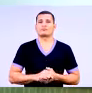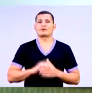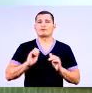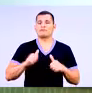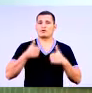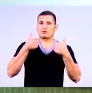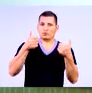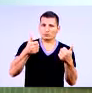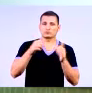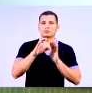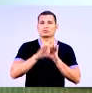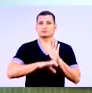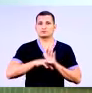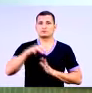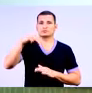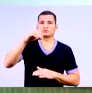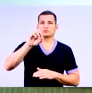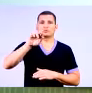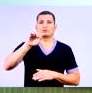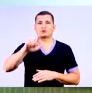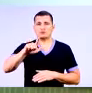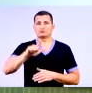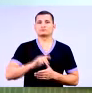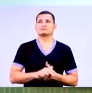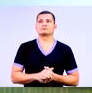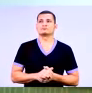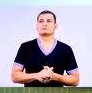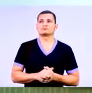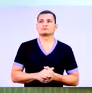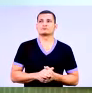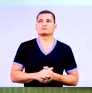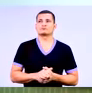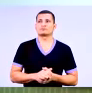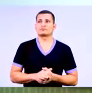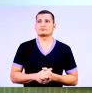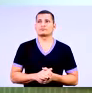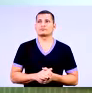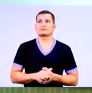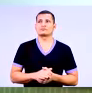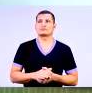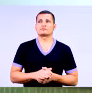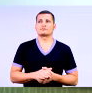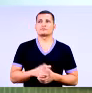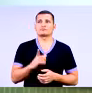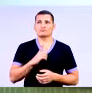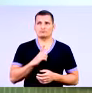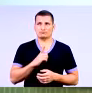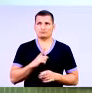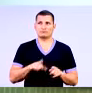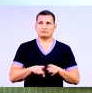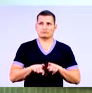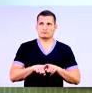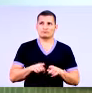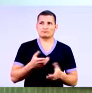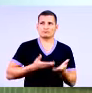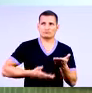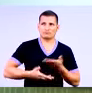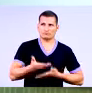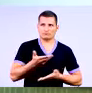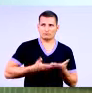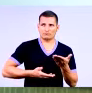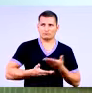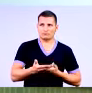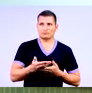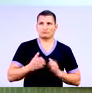dos conceitos morais. Aí a gente vai ter aí uma relação também entre a